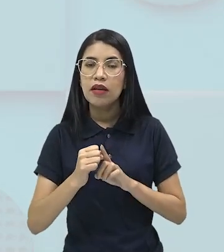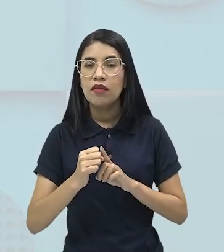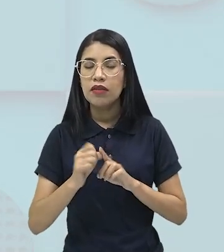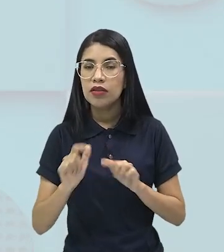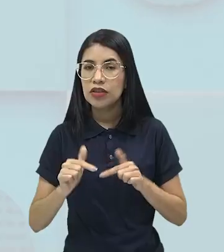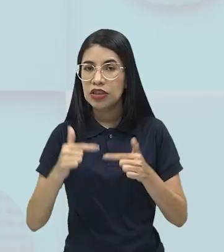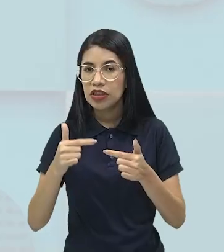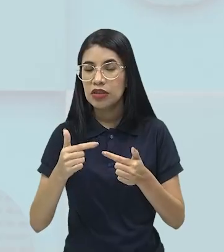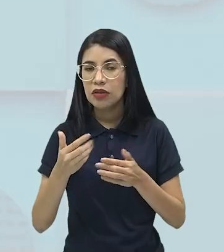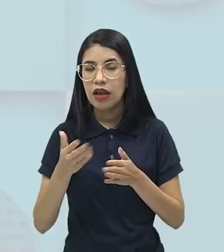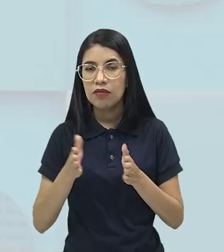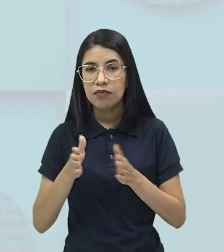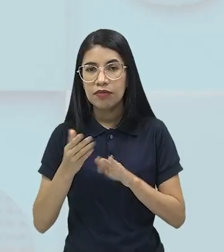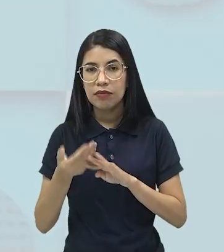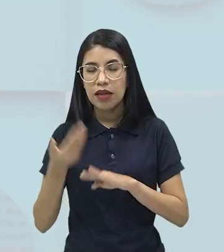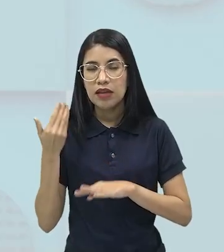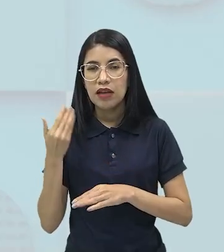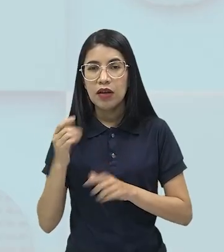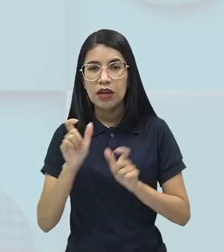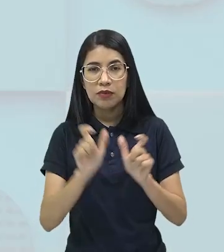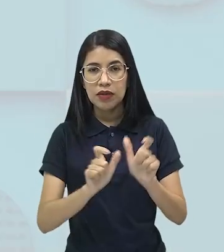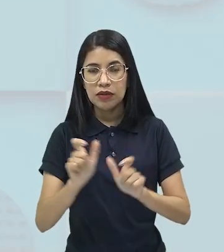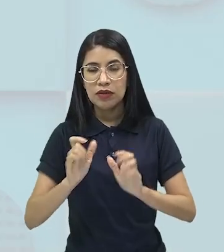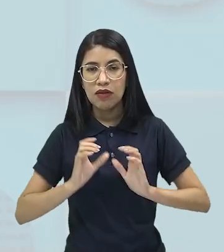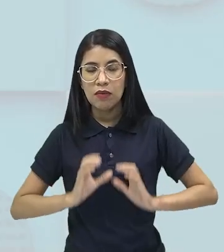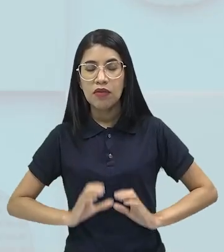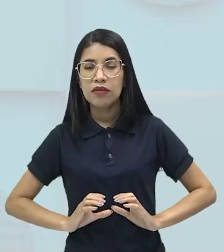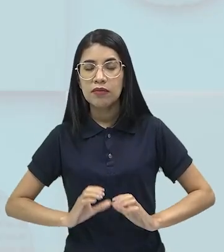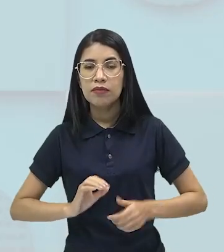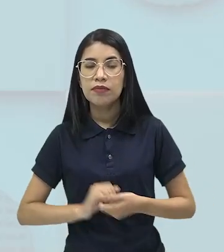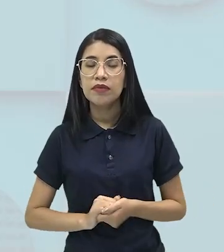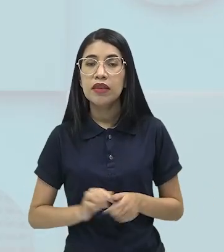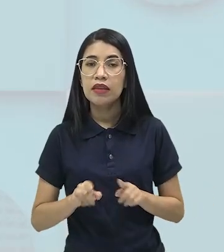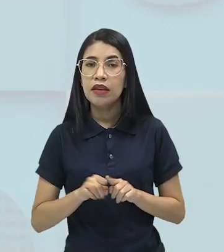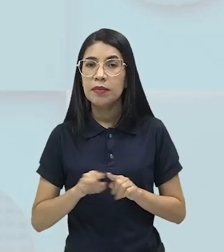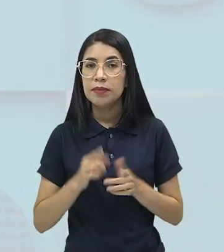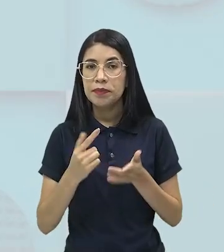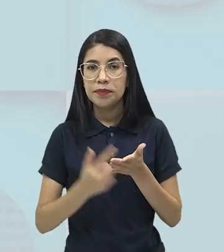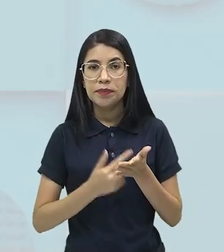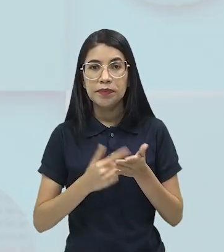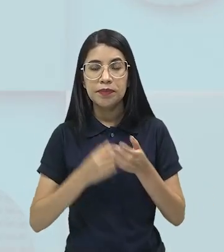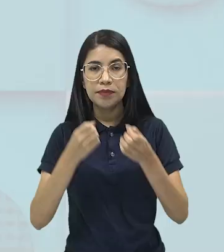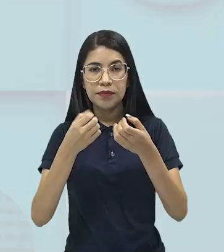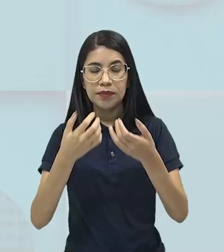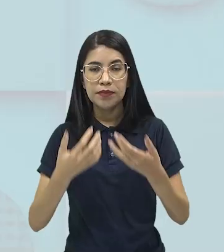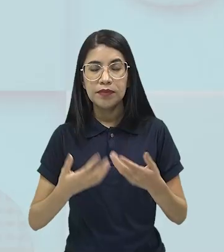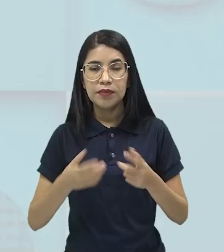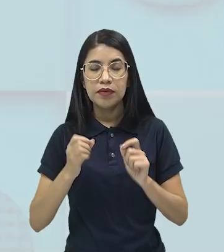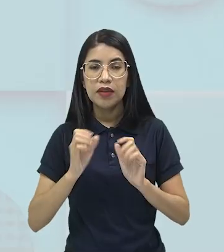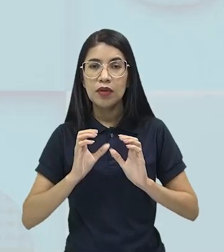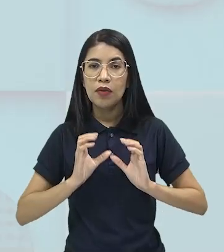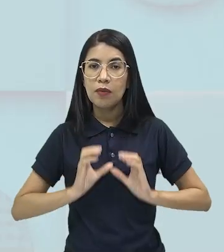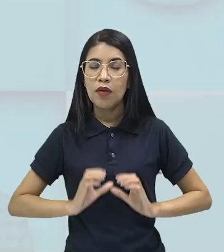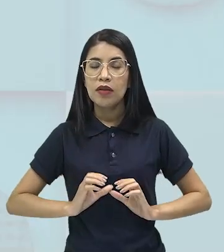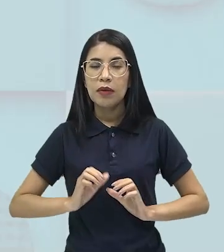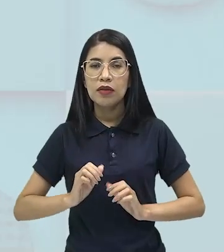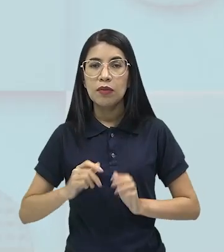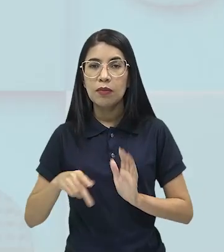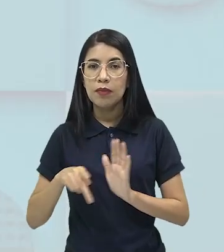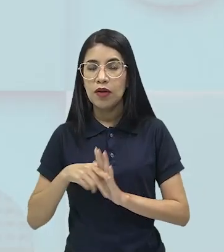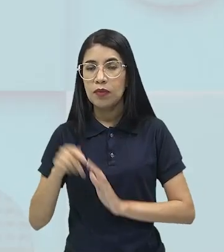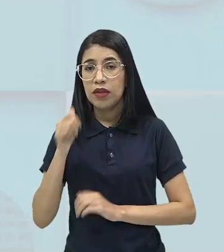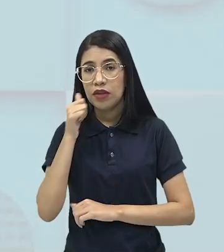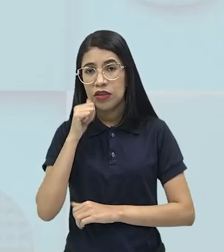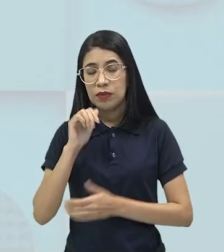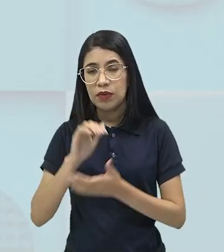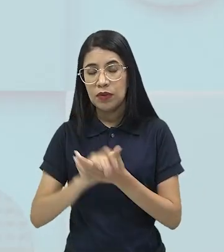né? Comportamento das pessoas, que inclusive nessa obra ele fala sobre o comportamento da esposa dele, né? Que